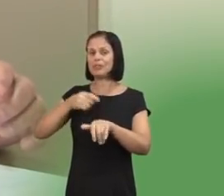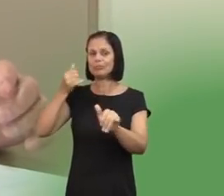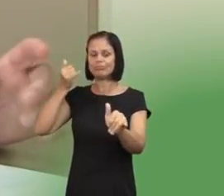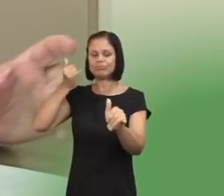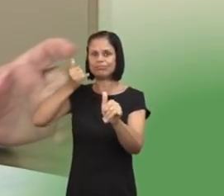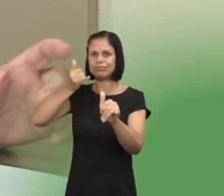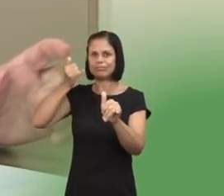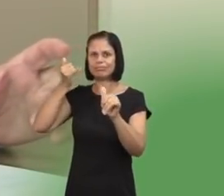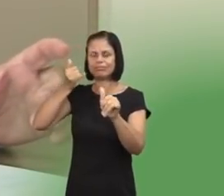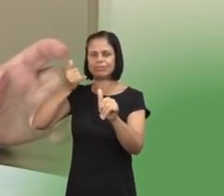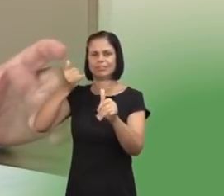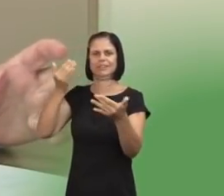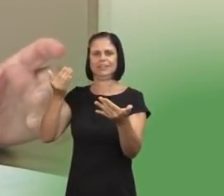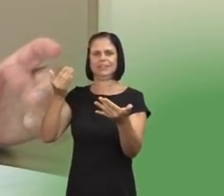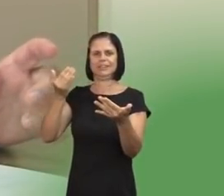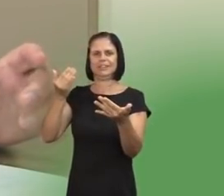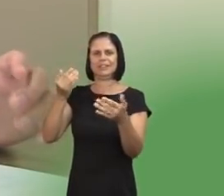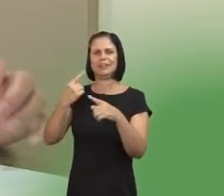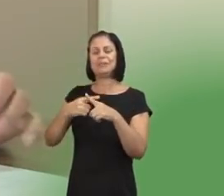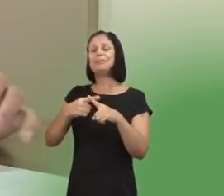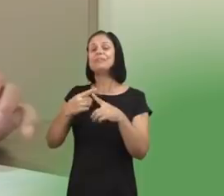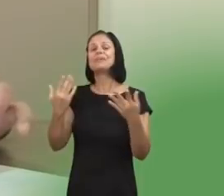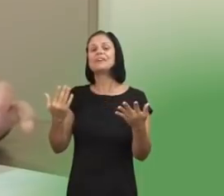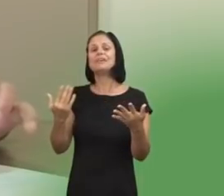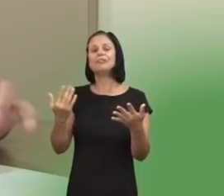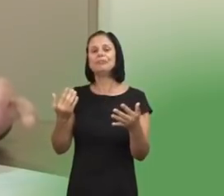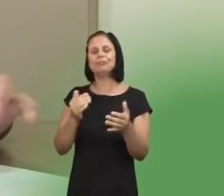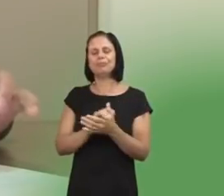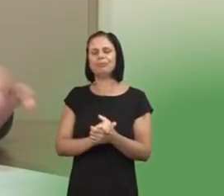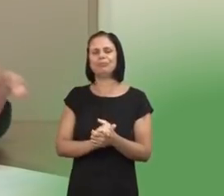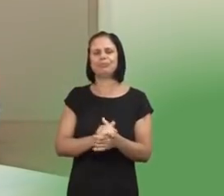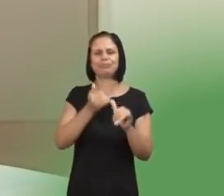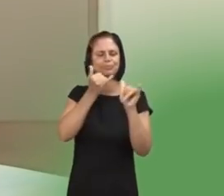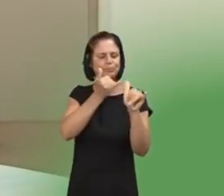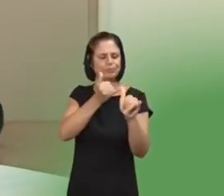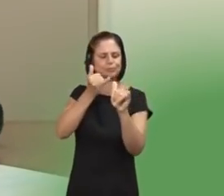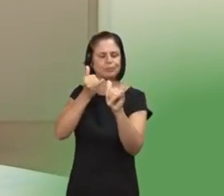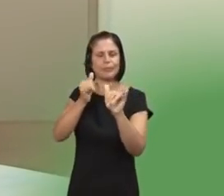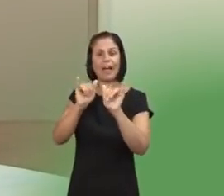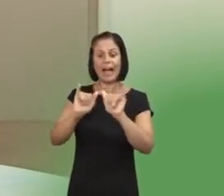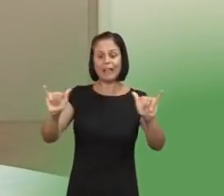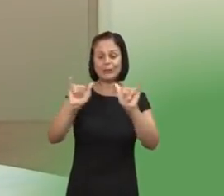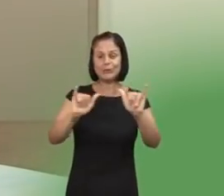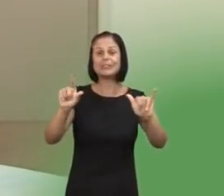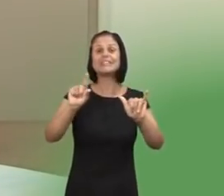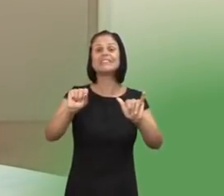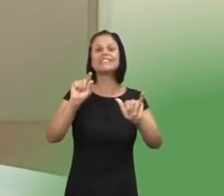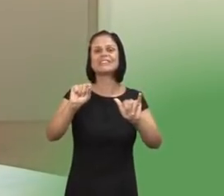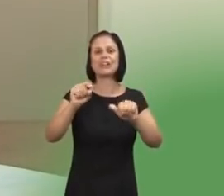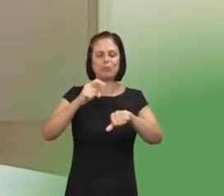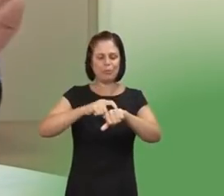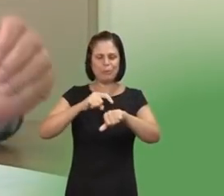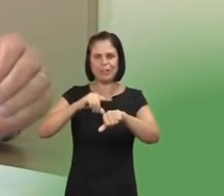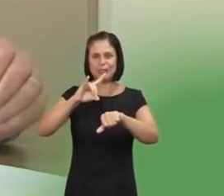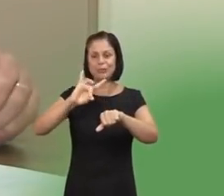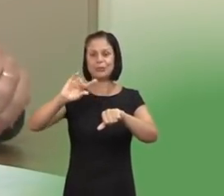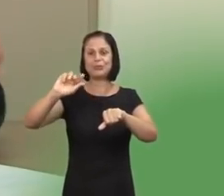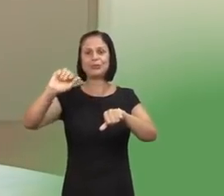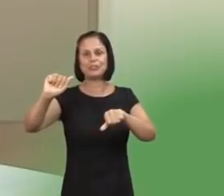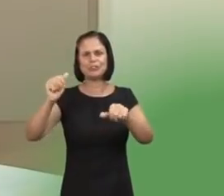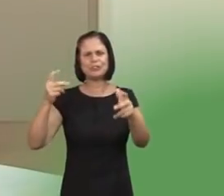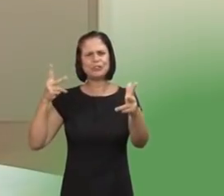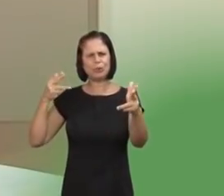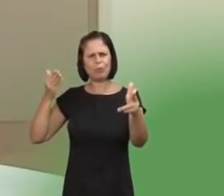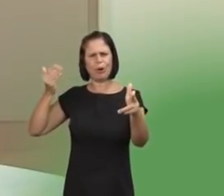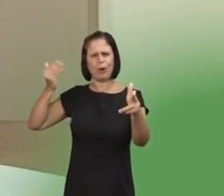trombetas estiverem tocando, porque as trombetas vão exatamente anunciar a chegada desse grande dia,